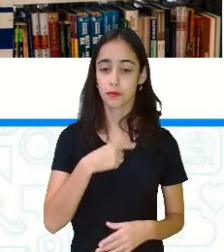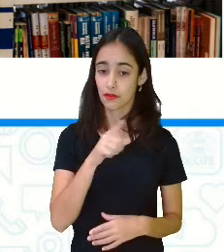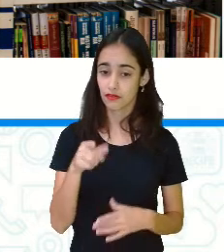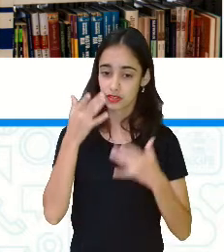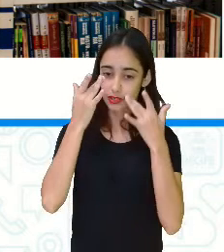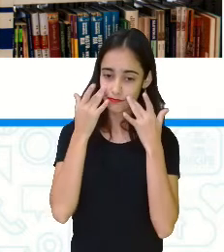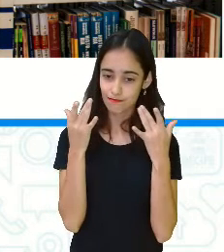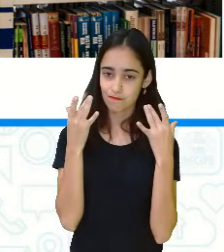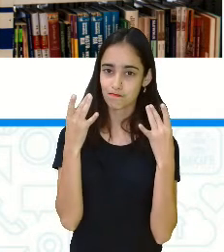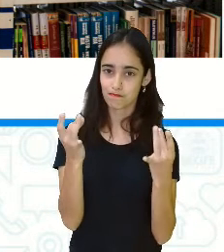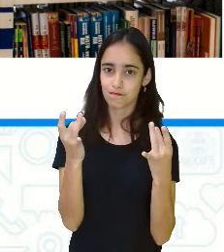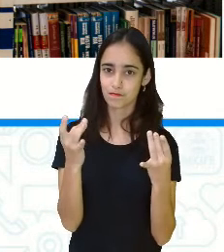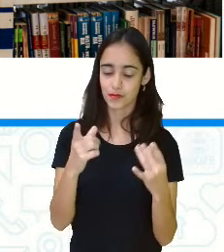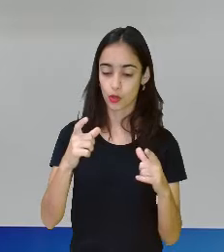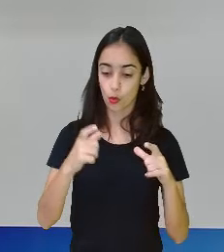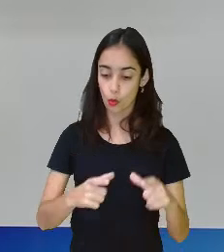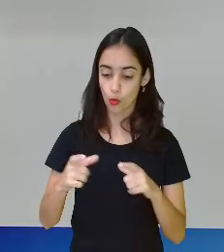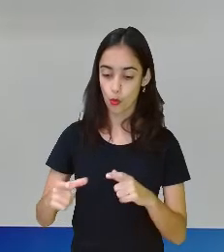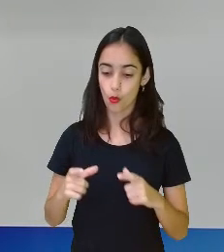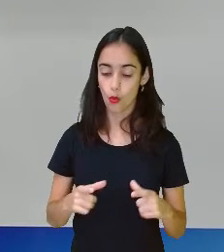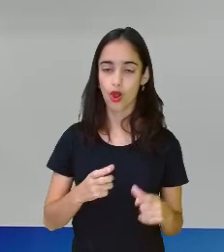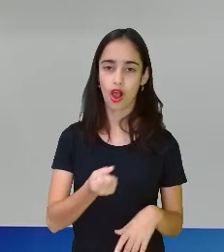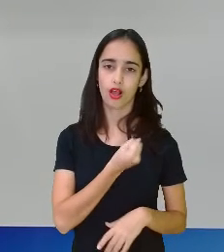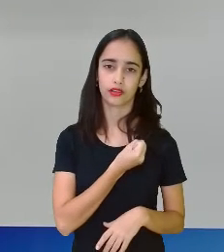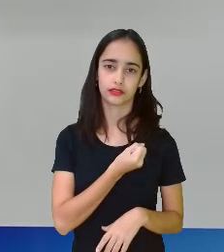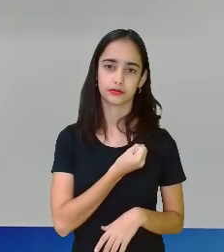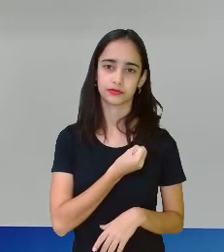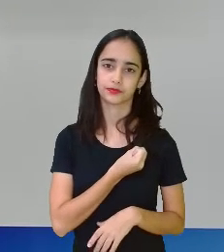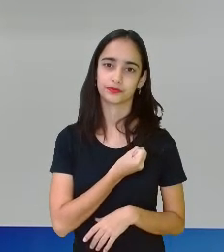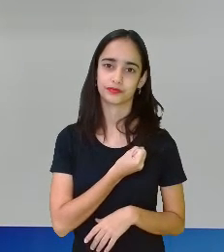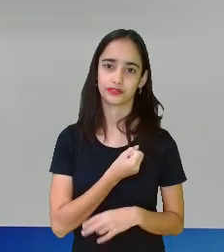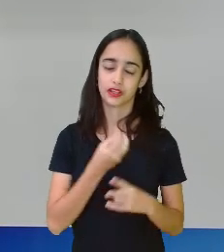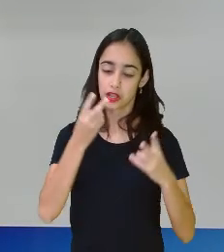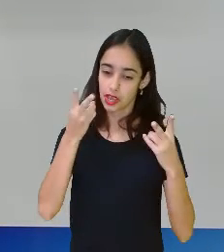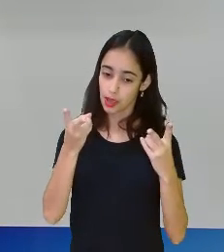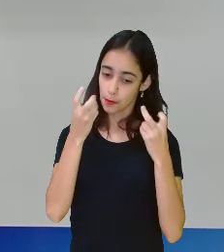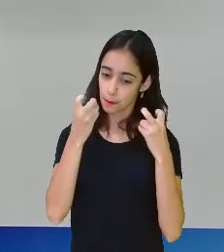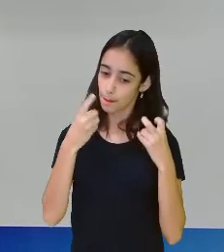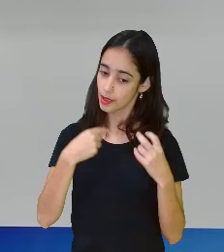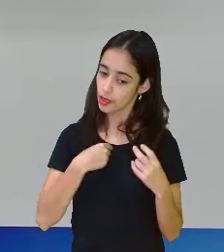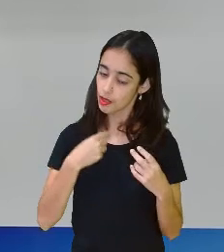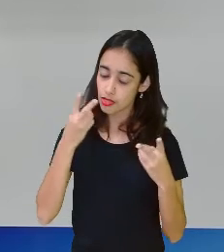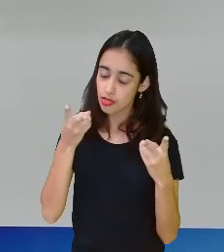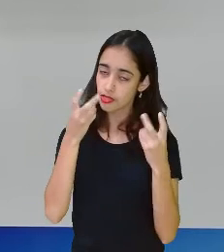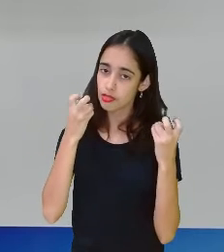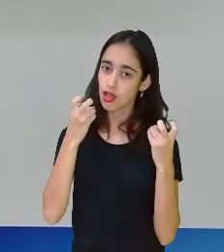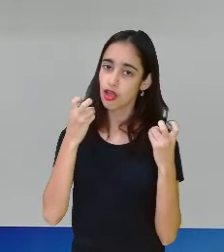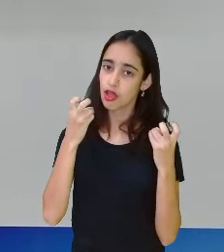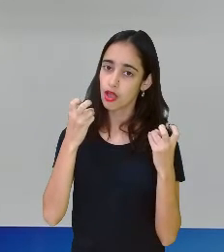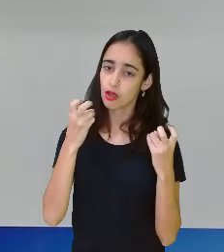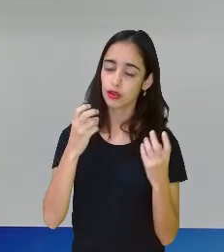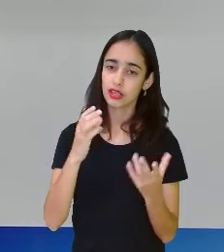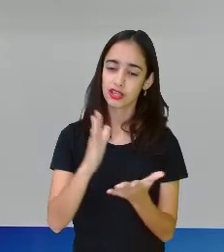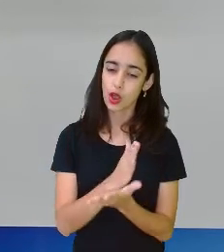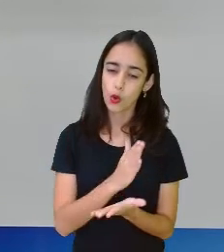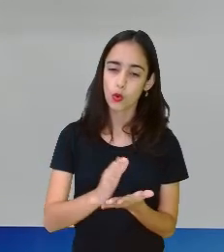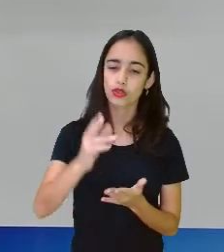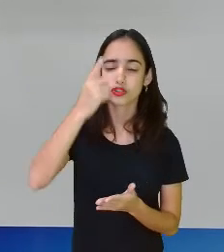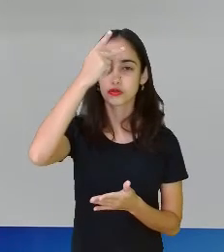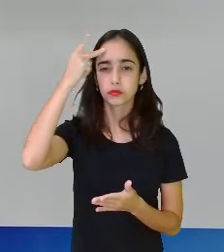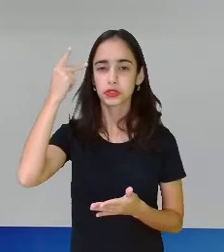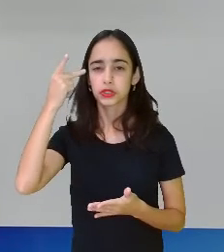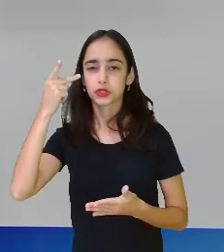prestarem atenção no posicionamento, que percebo que muita gente ainda se atrapalha um pouco. E